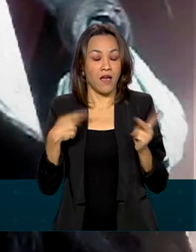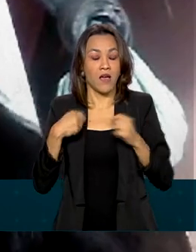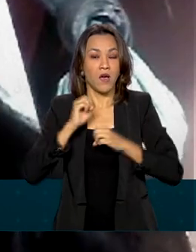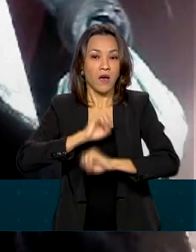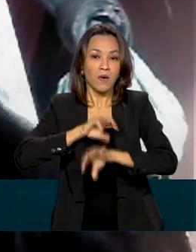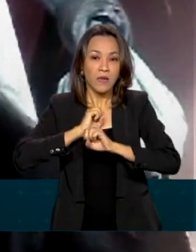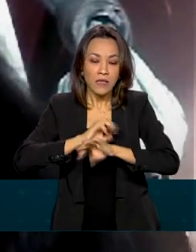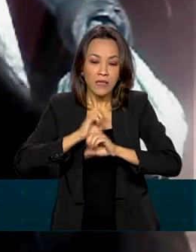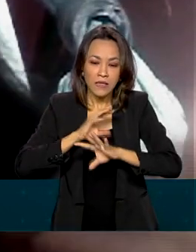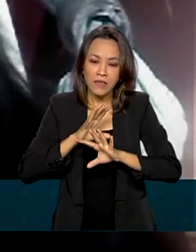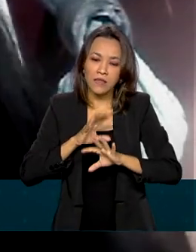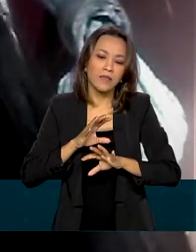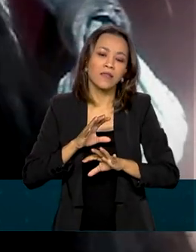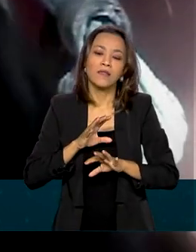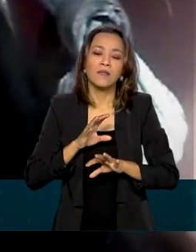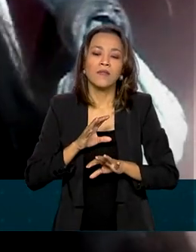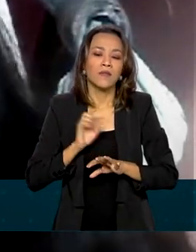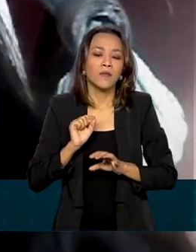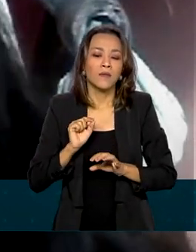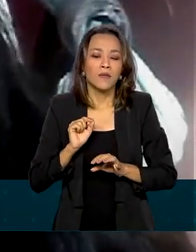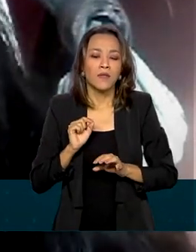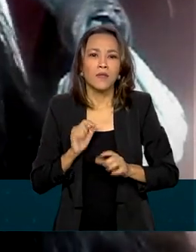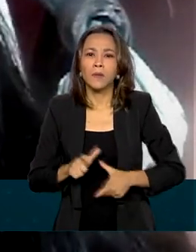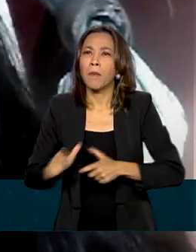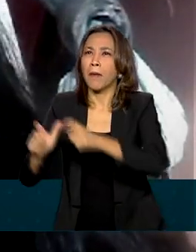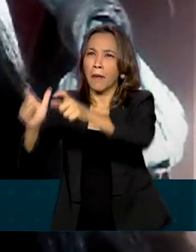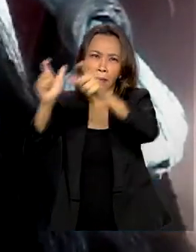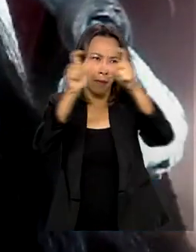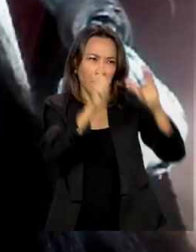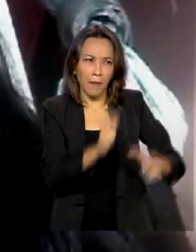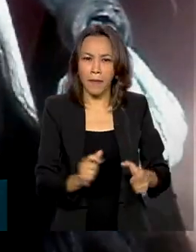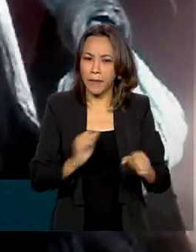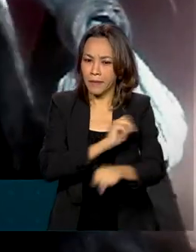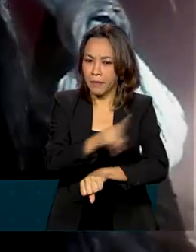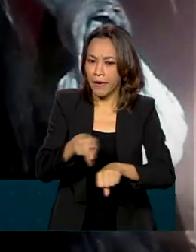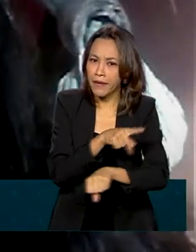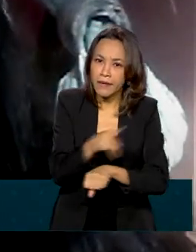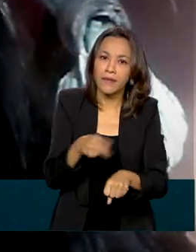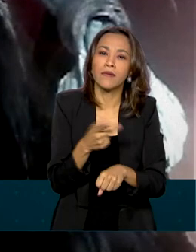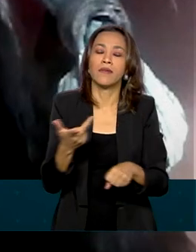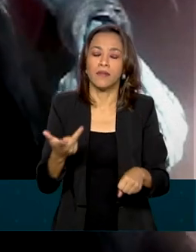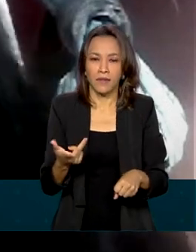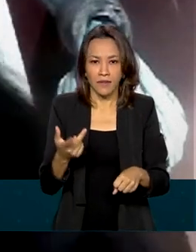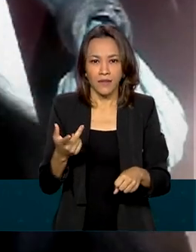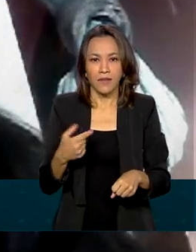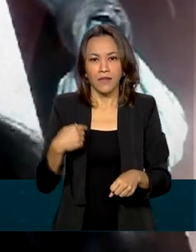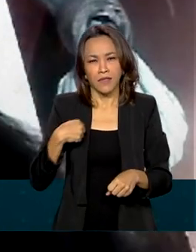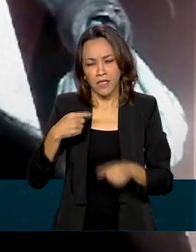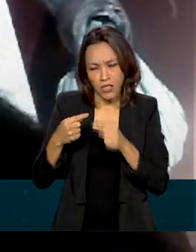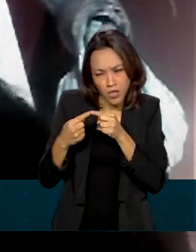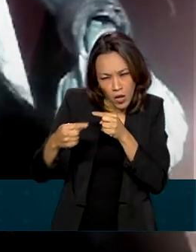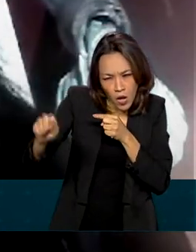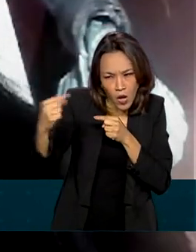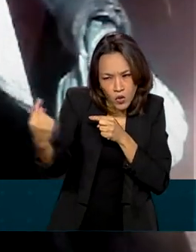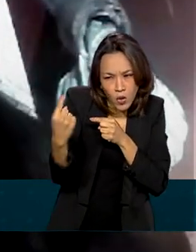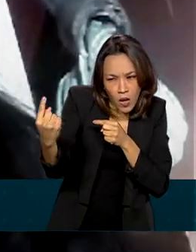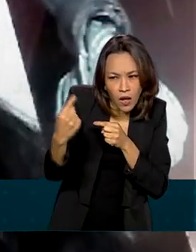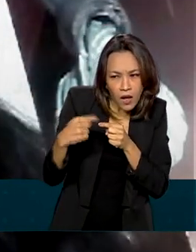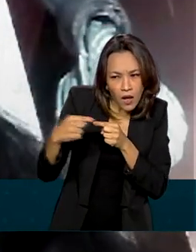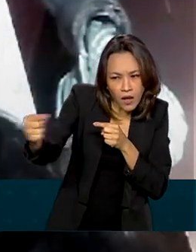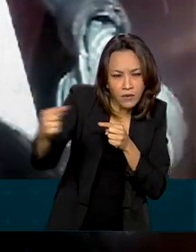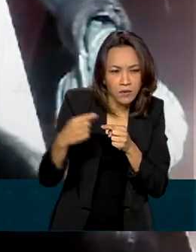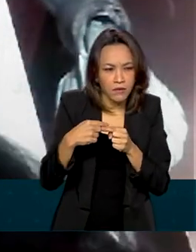as partes do país, que seja aquela isolada, aquela pouco conhecida,